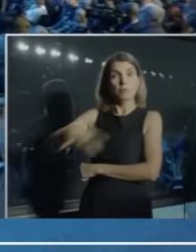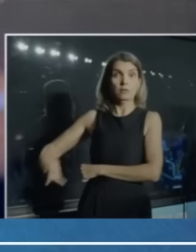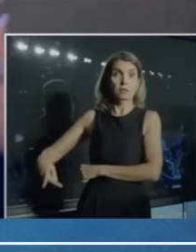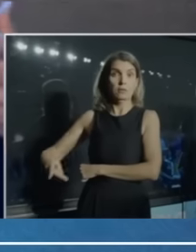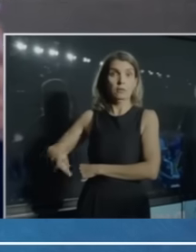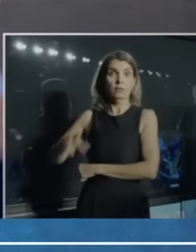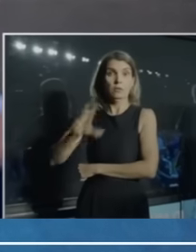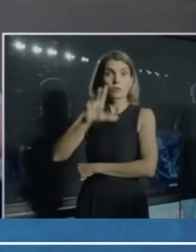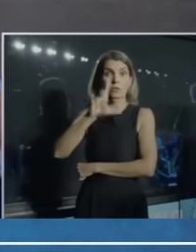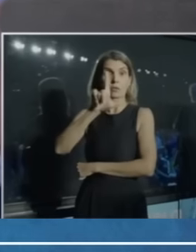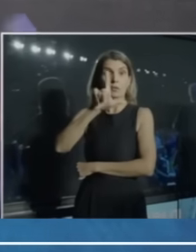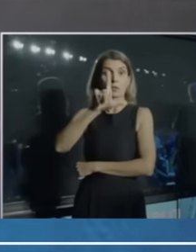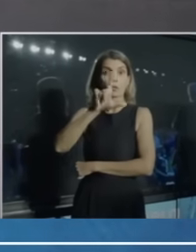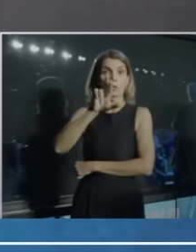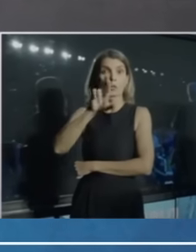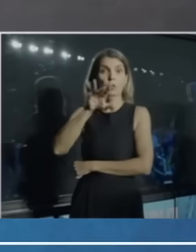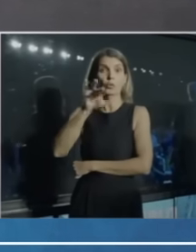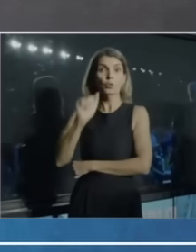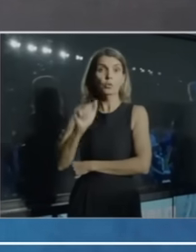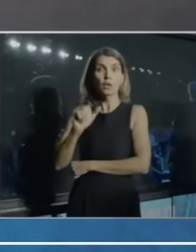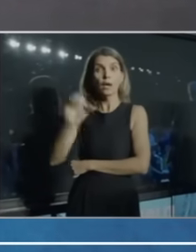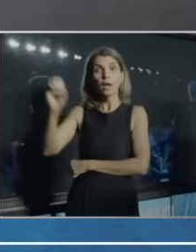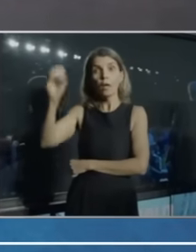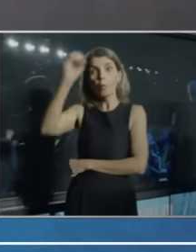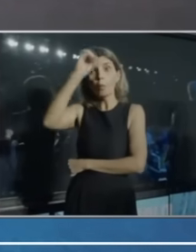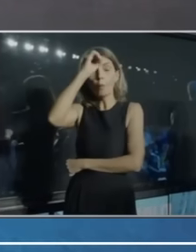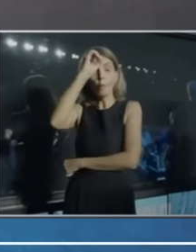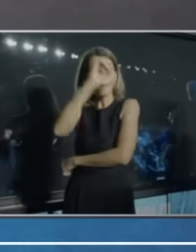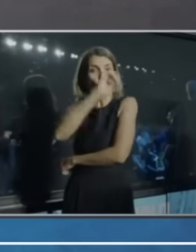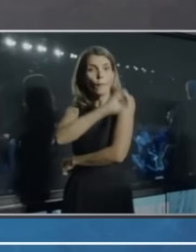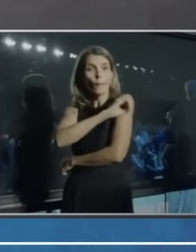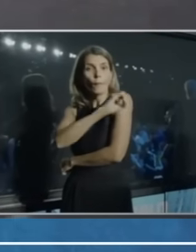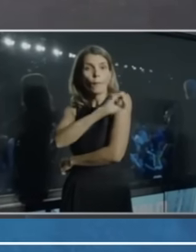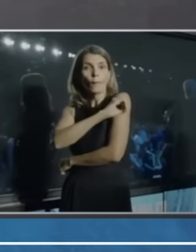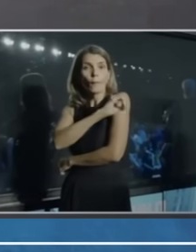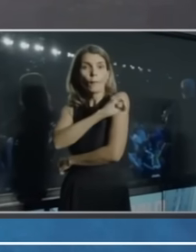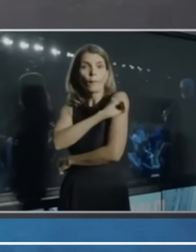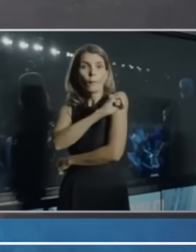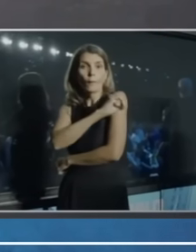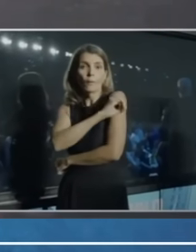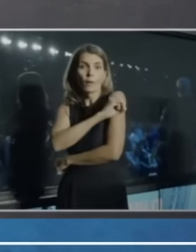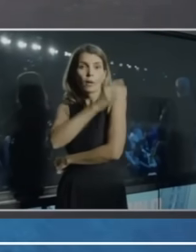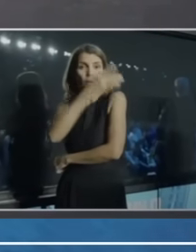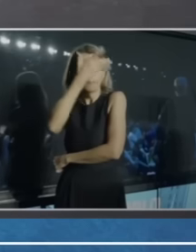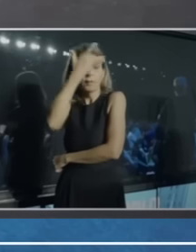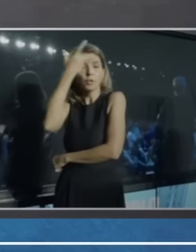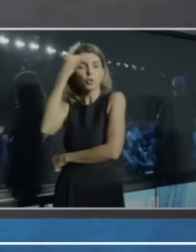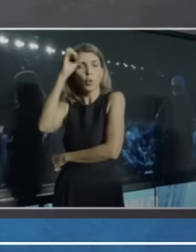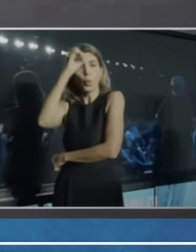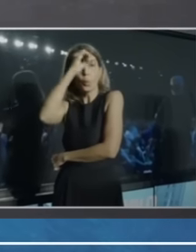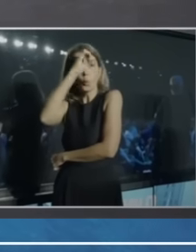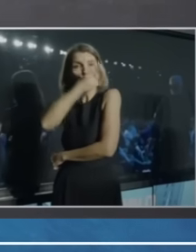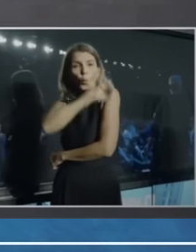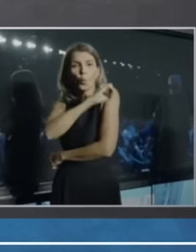pastor Danilo de Oliveira. O problema para o candidato da extrema-direita é que esta justificativa usada por ele hoje foi